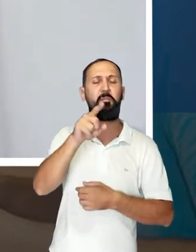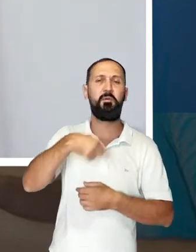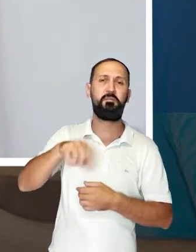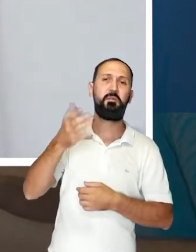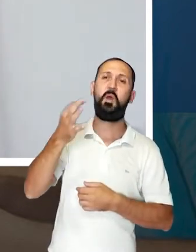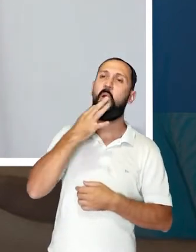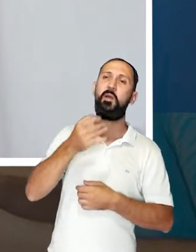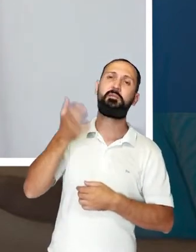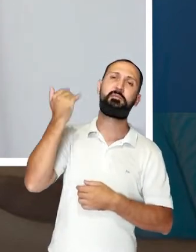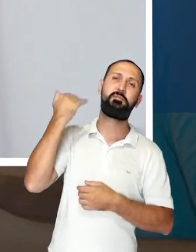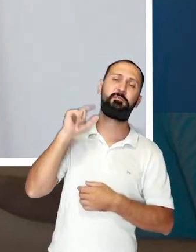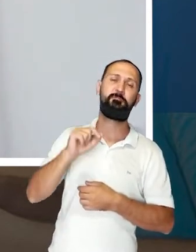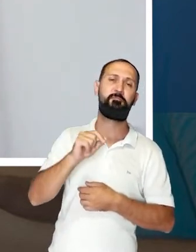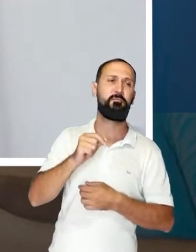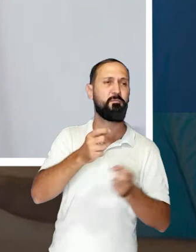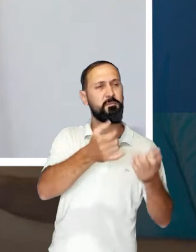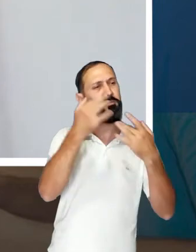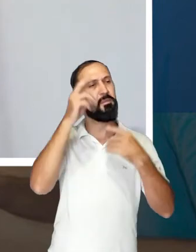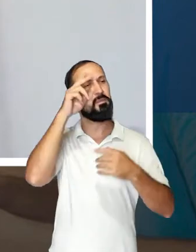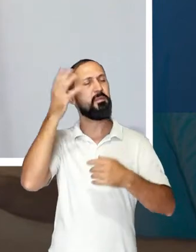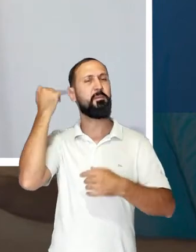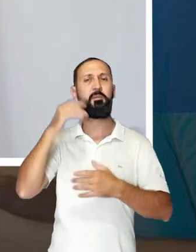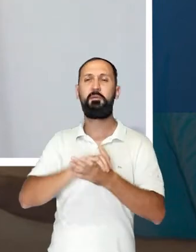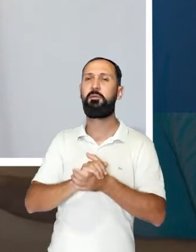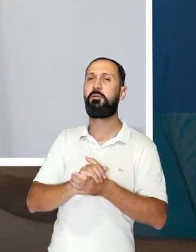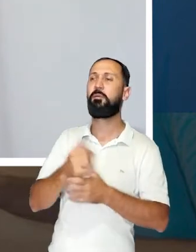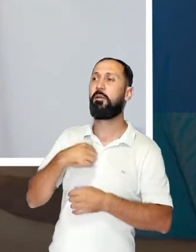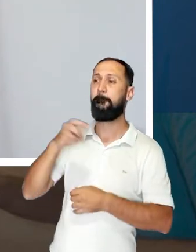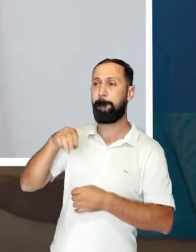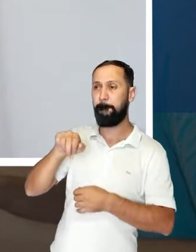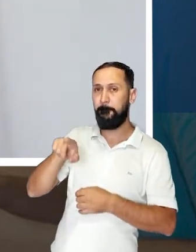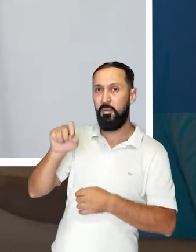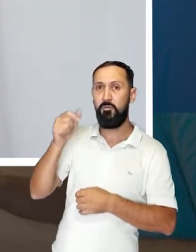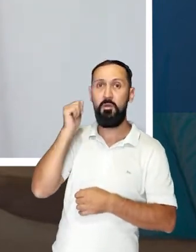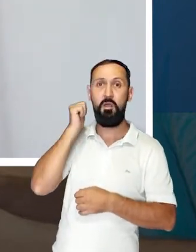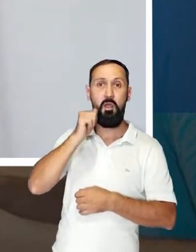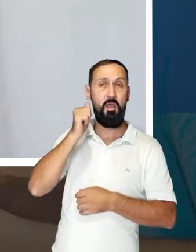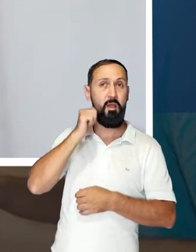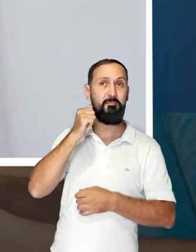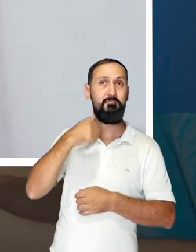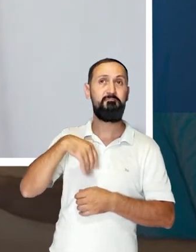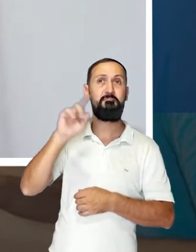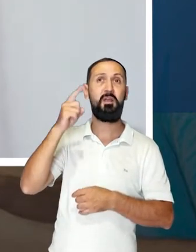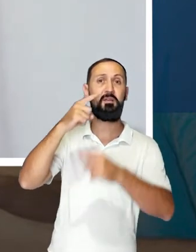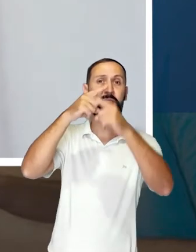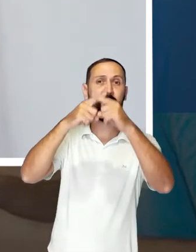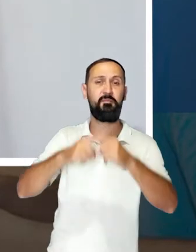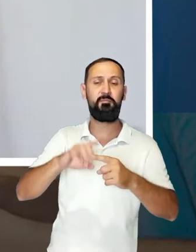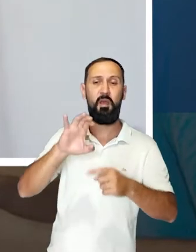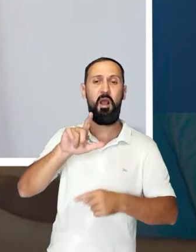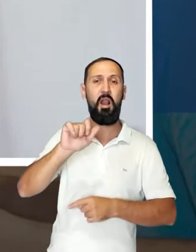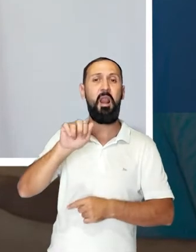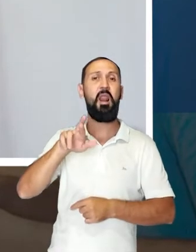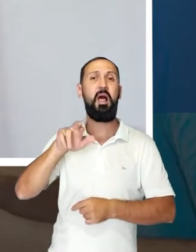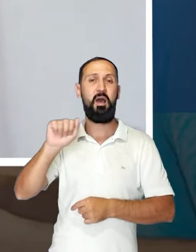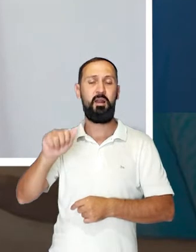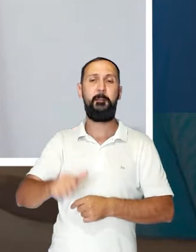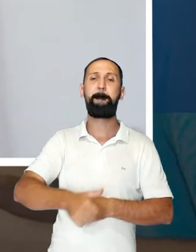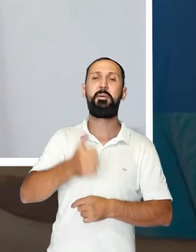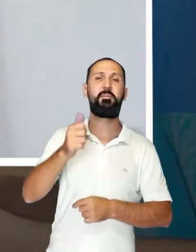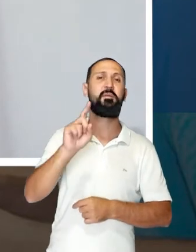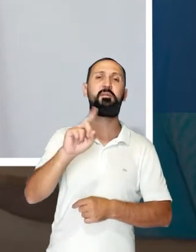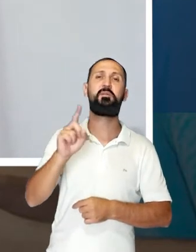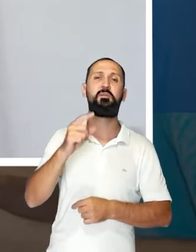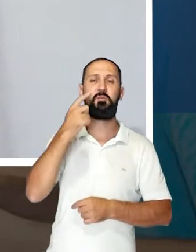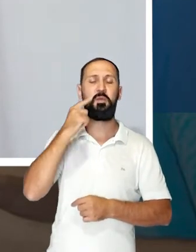quem a conheceu nos tempos áureos. Fale-me desses tempos. Mary Raymond foi a maior concorrente da Clara, a primeira